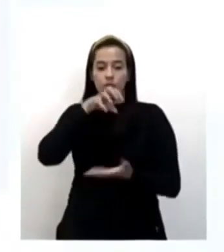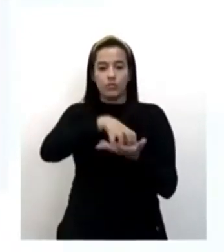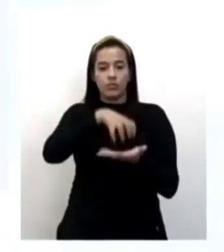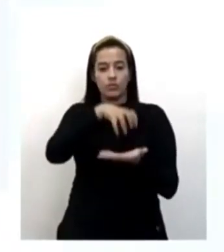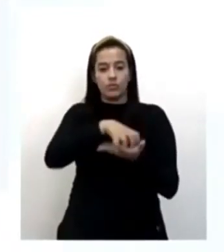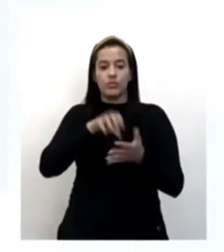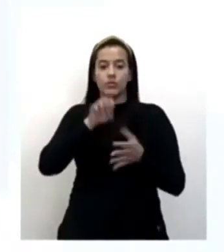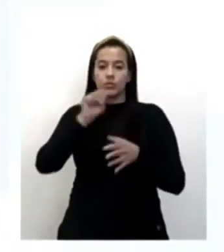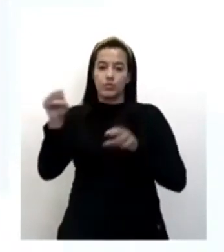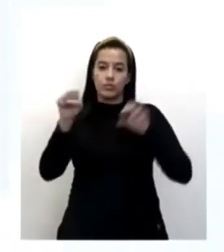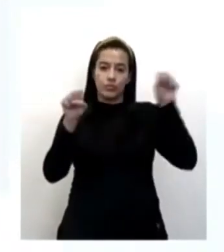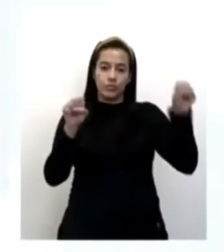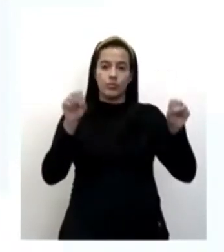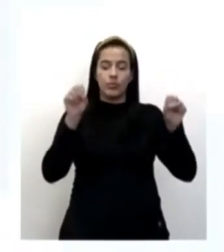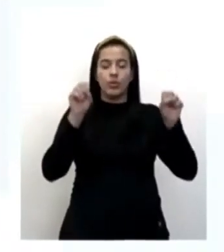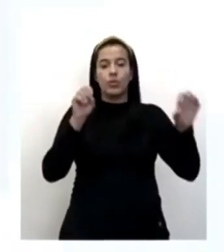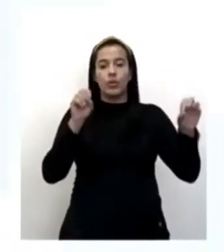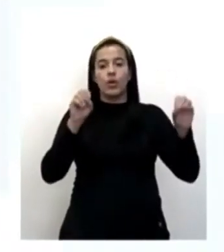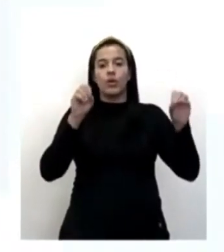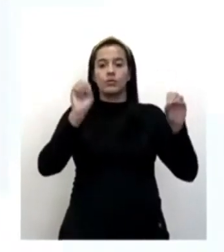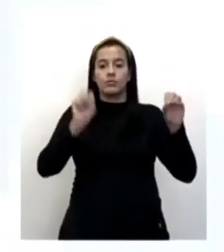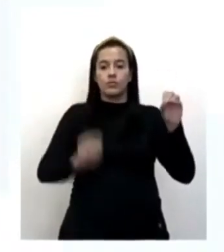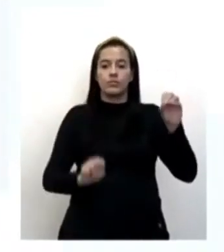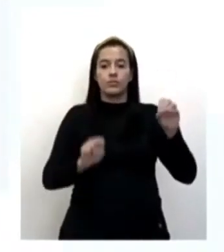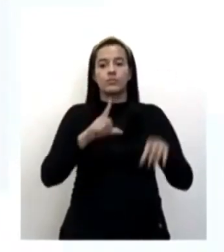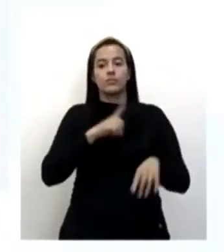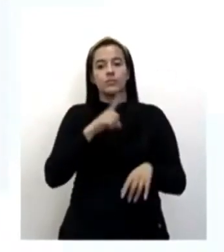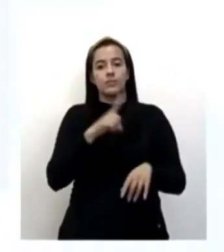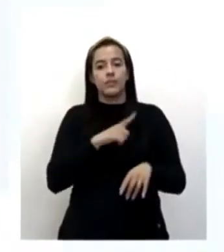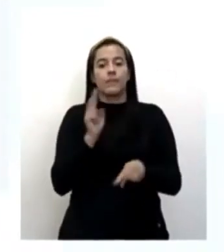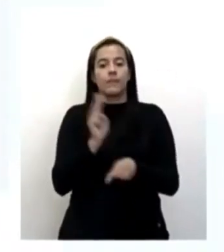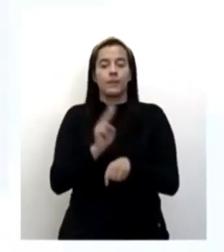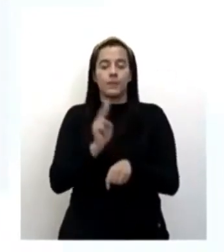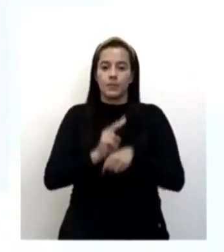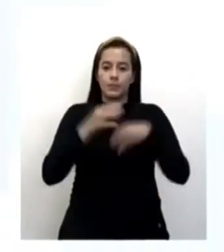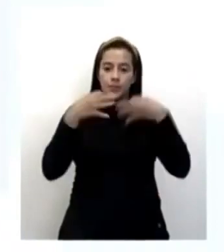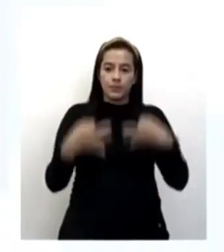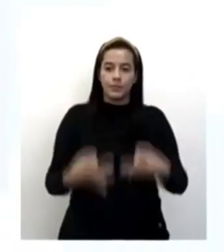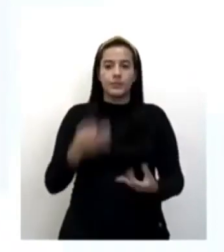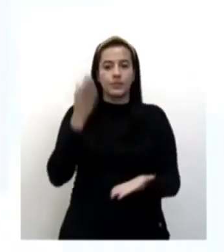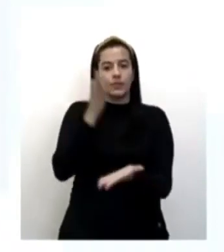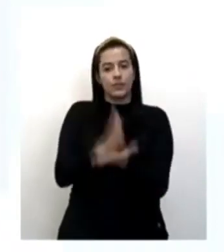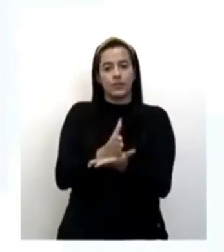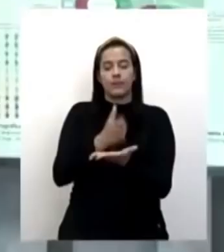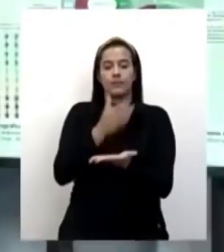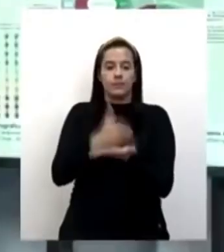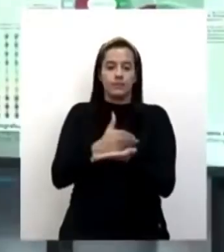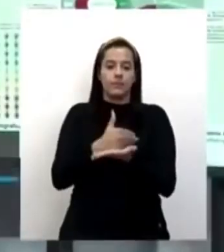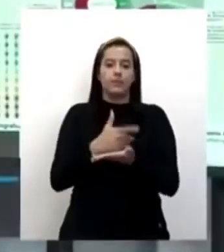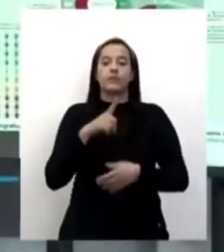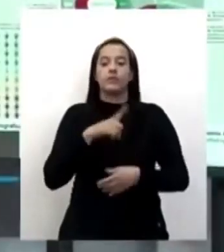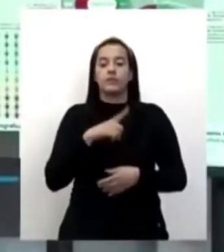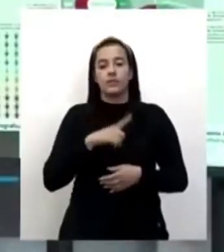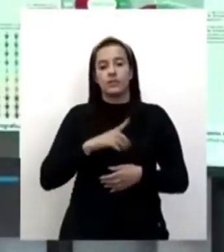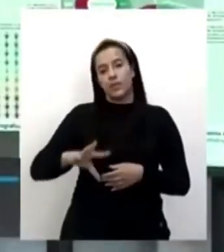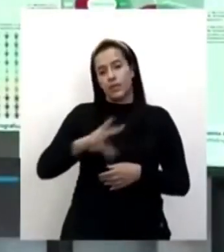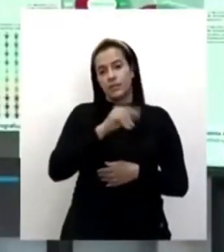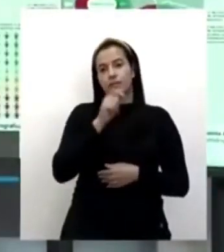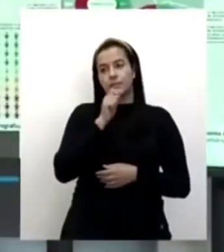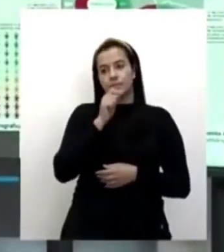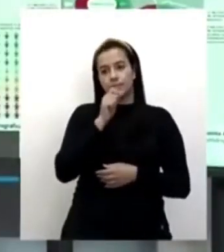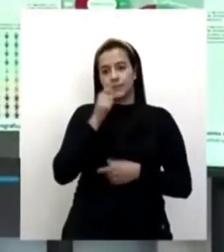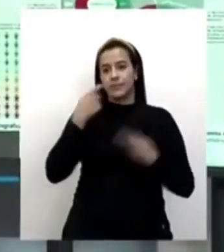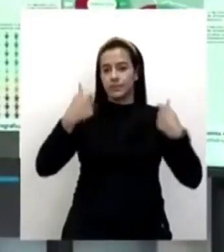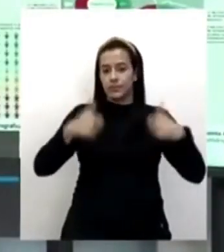região sul e sudeste já tem uma condição mais adequada, e na região nordeste está na metade aí. Então ainda está deixando a desejar, tá